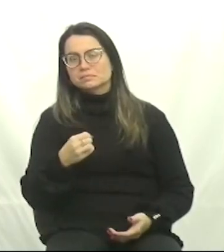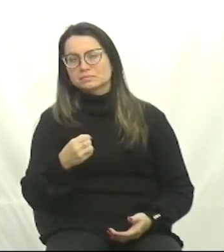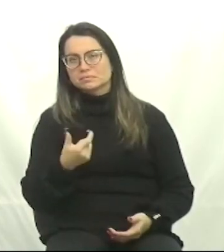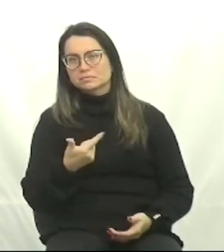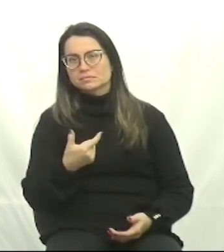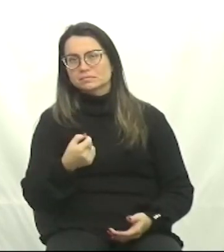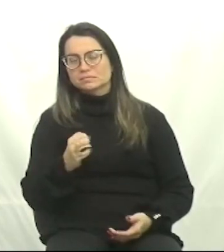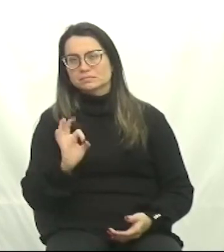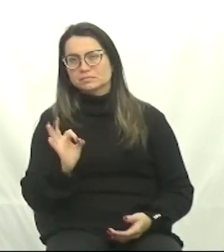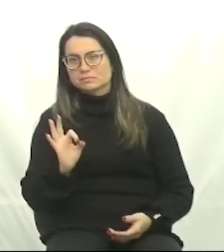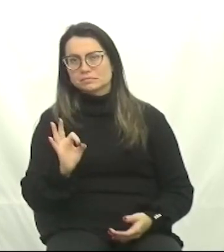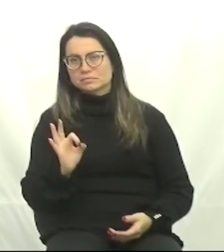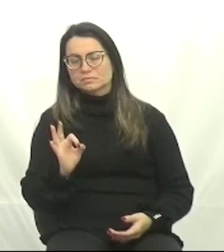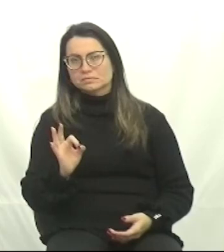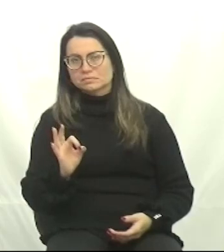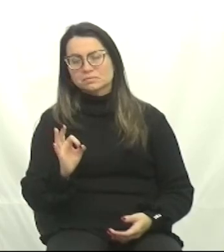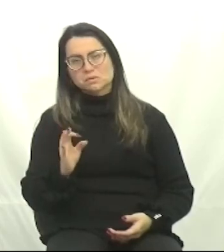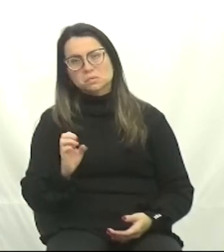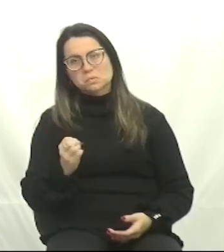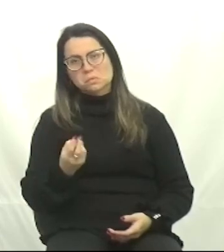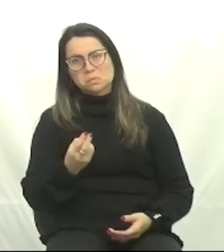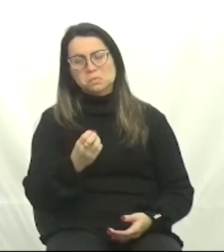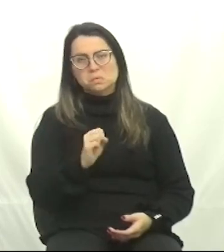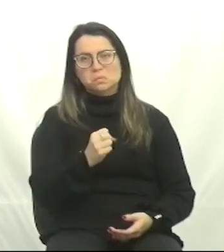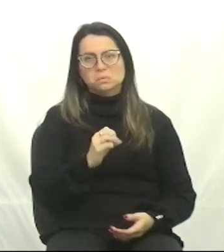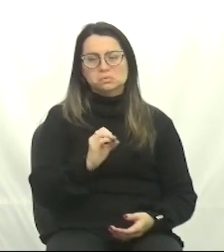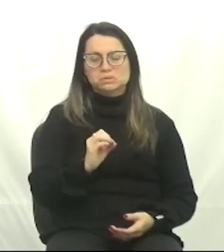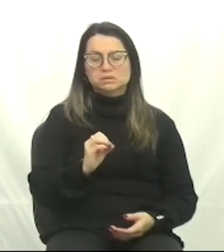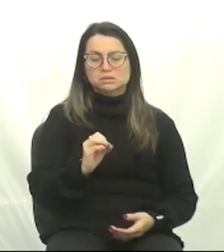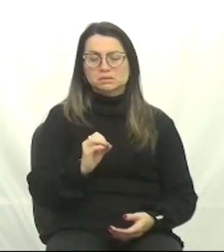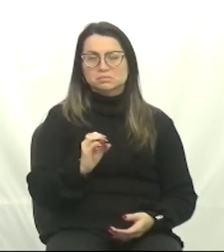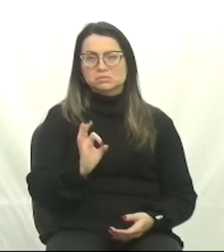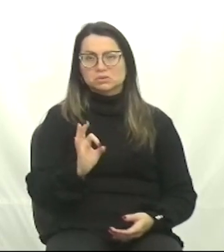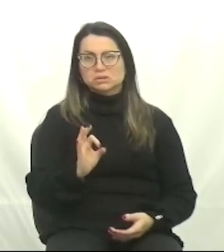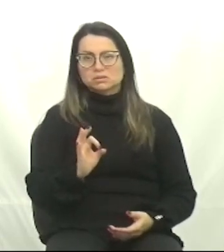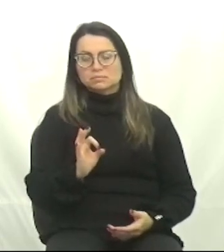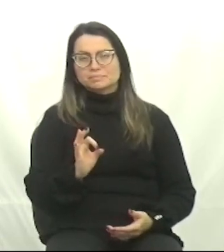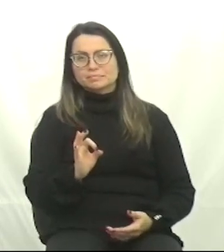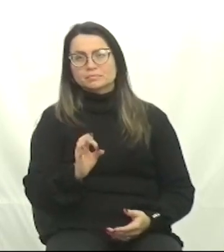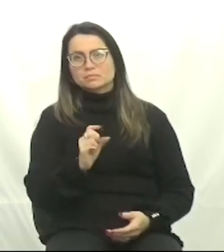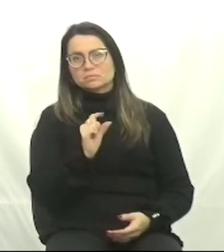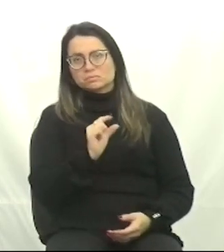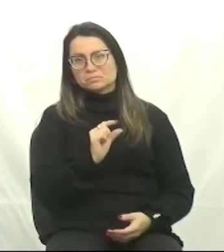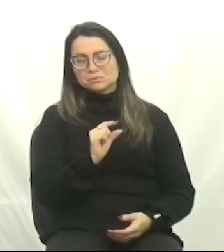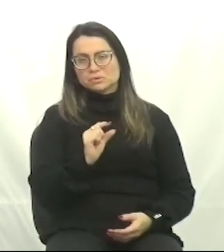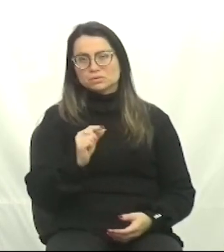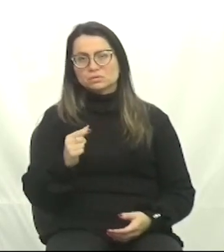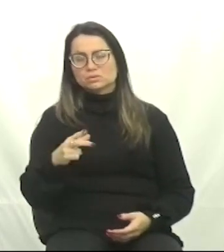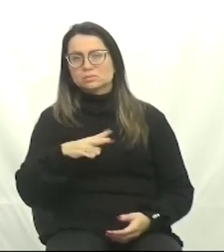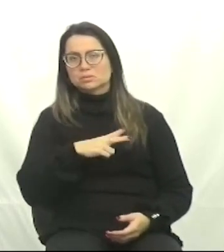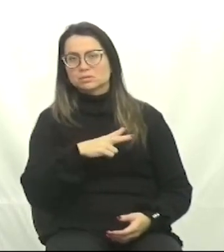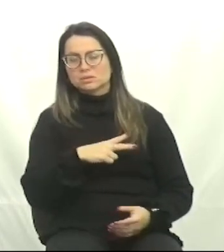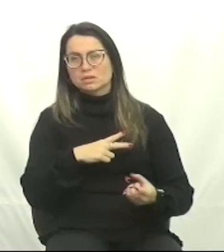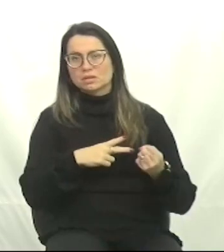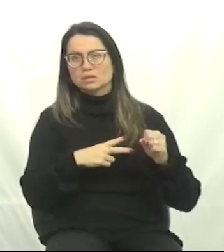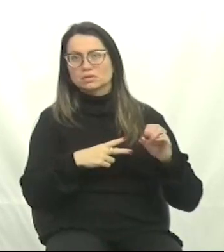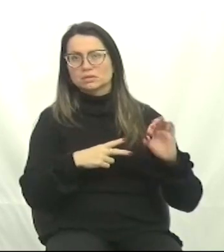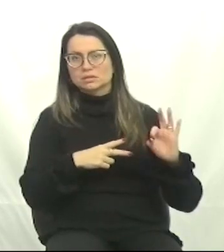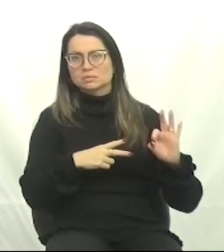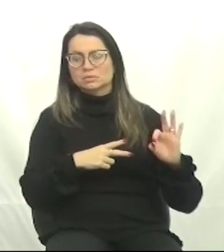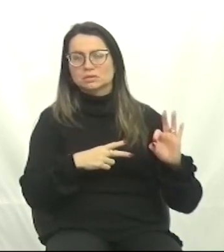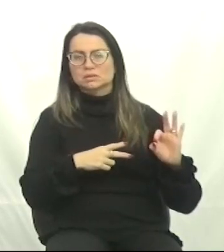tu coloca um pouco para as privadas, mas a grande maioria, 80% para as